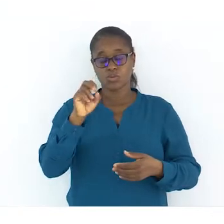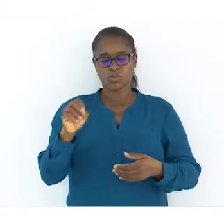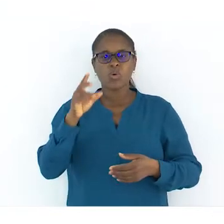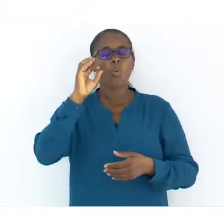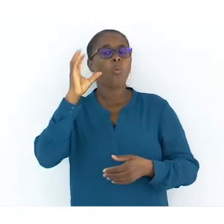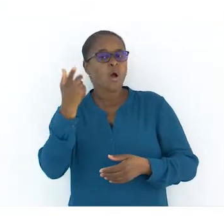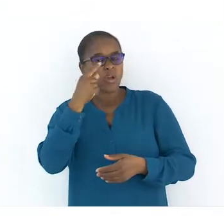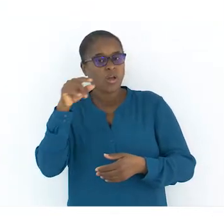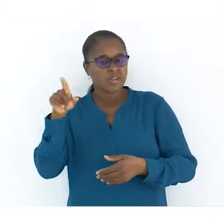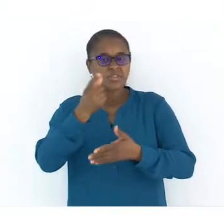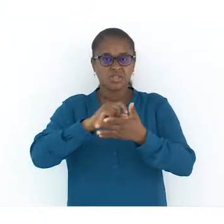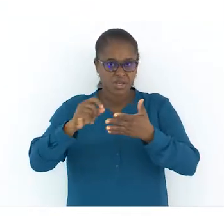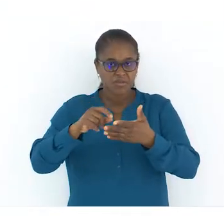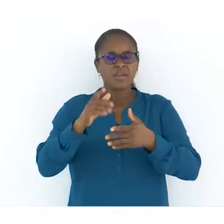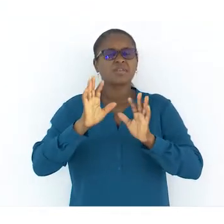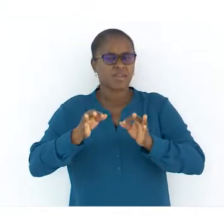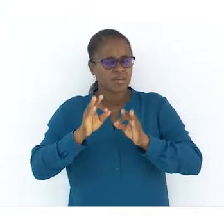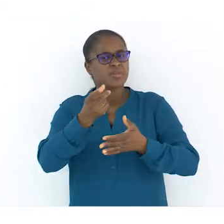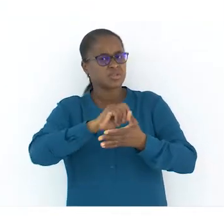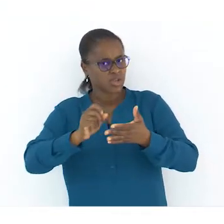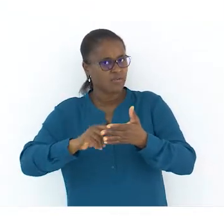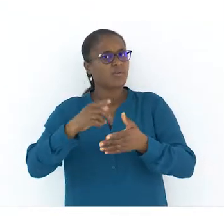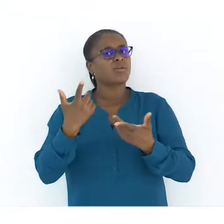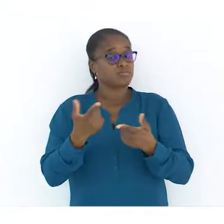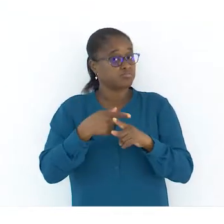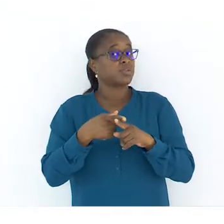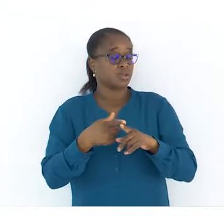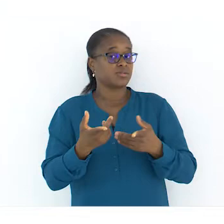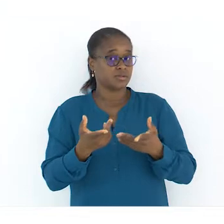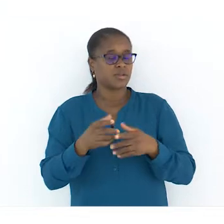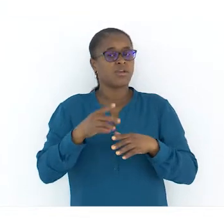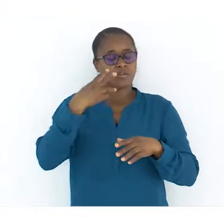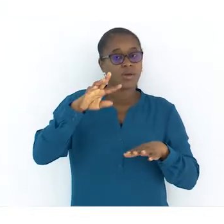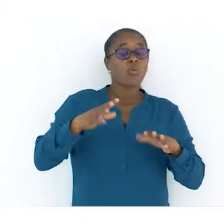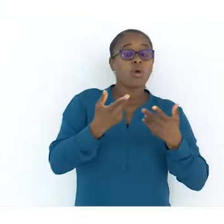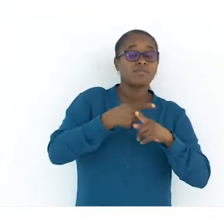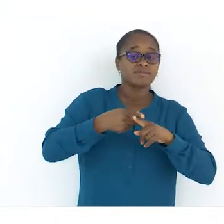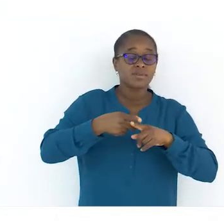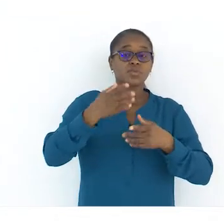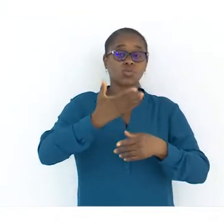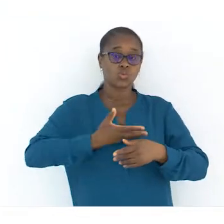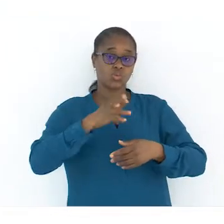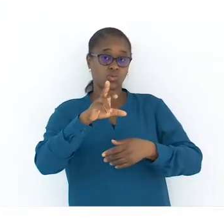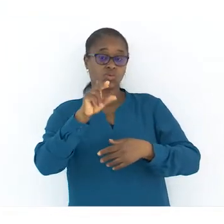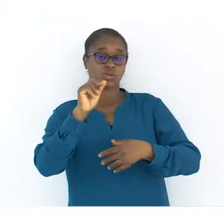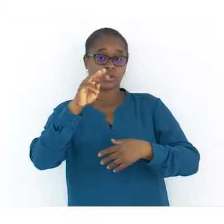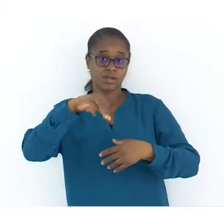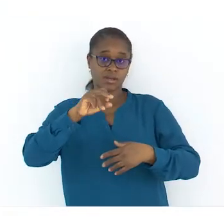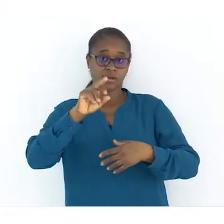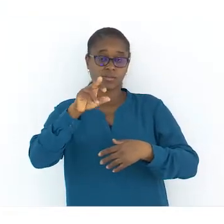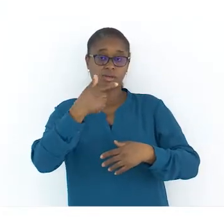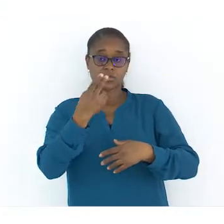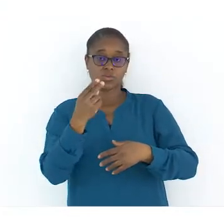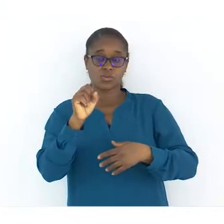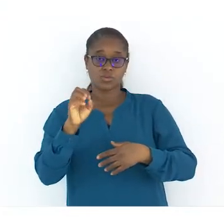com alguma intenção. Vamos ver quais são as intenções do dramaturgo. Neste